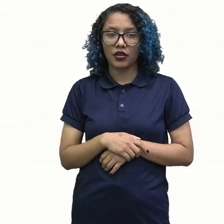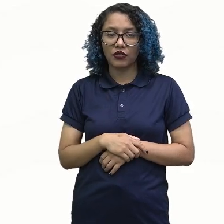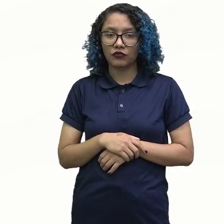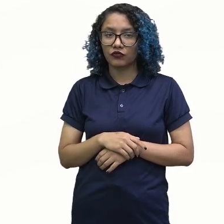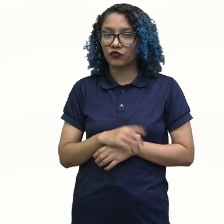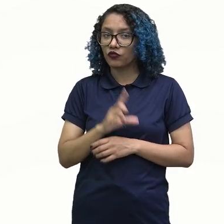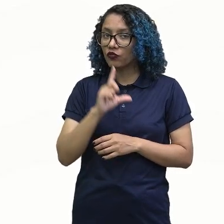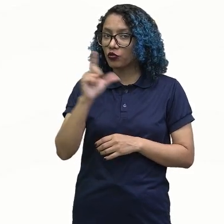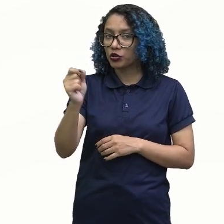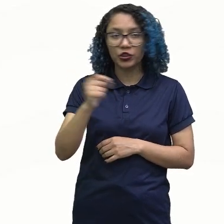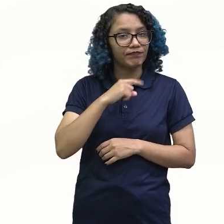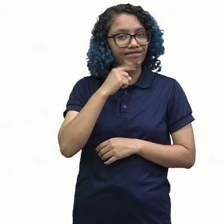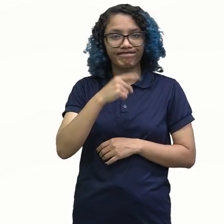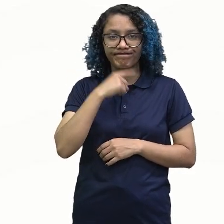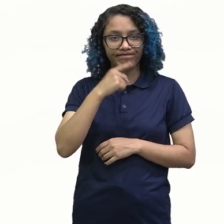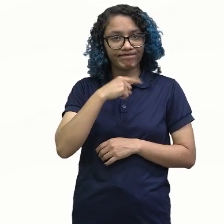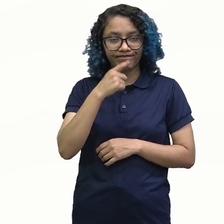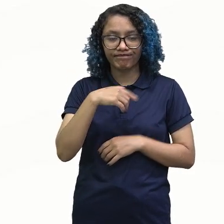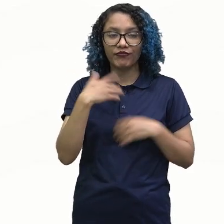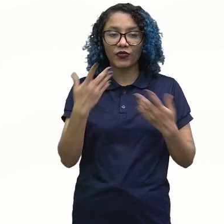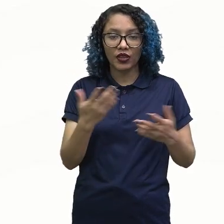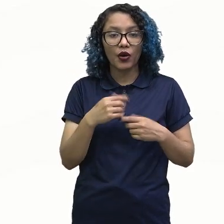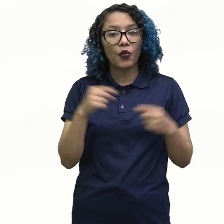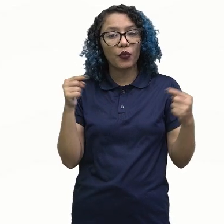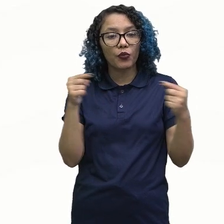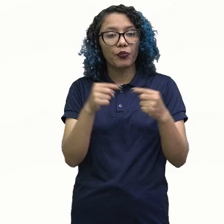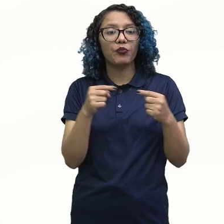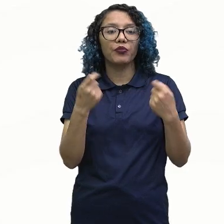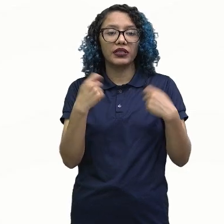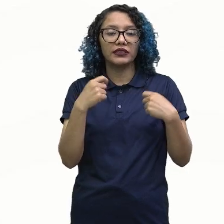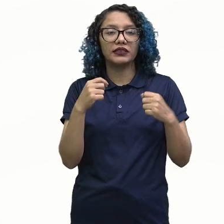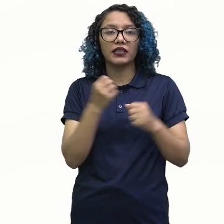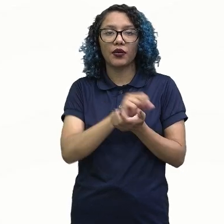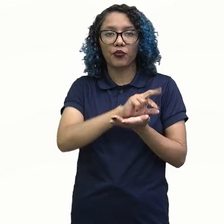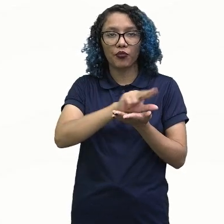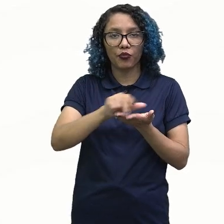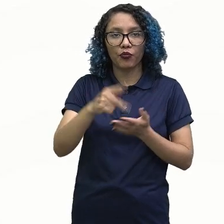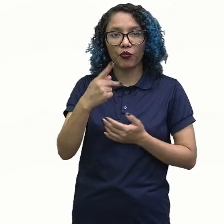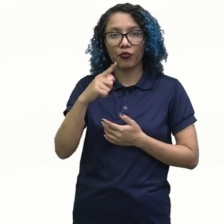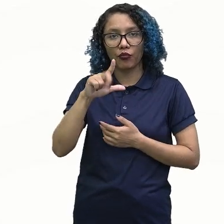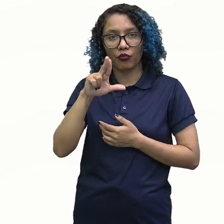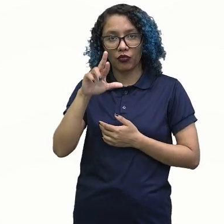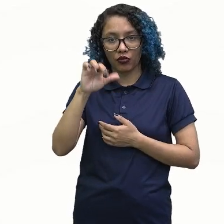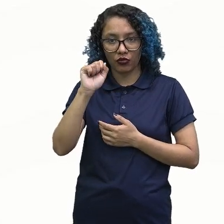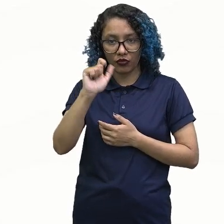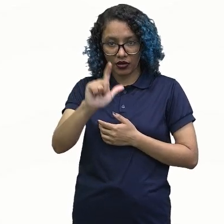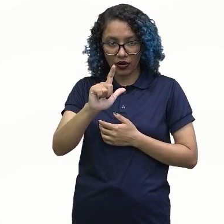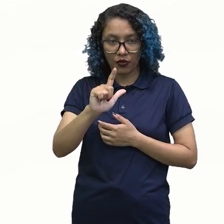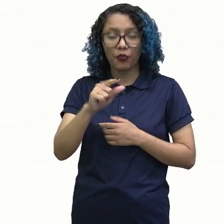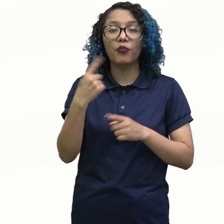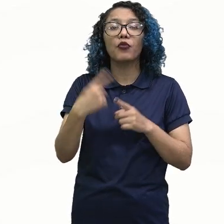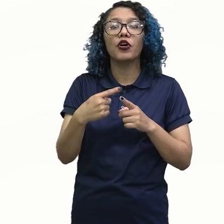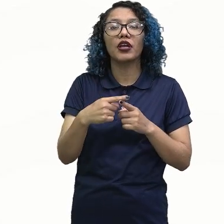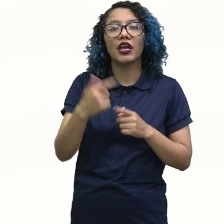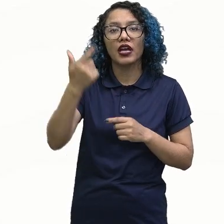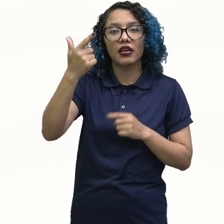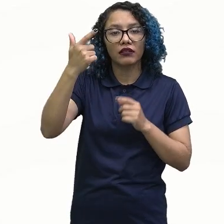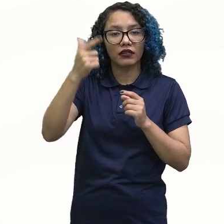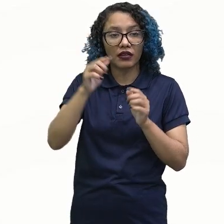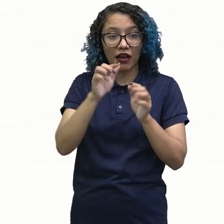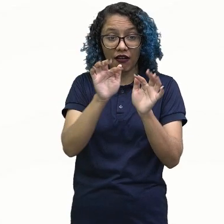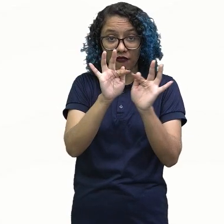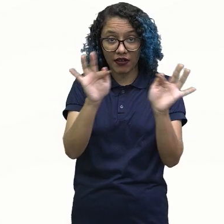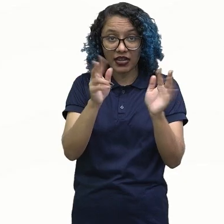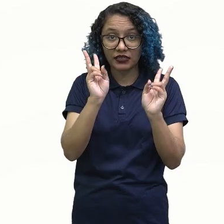fugir a tempo. Então, vai para o plural, tá? Elas estão o quê? Repetidas. Então, nós temos